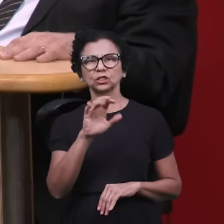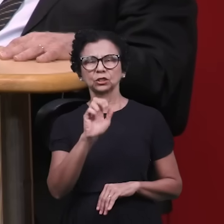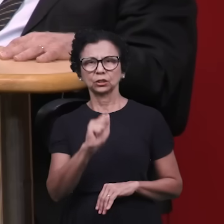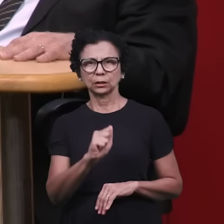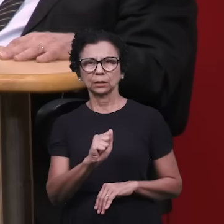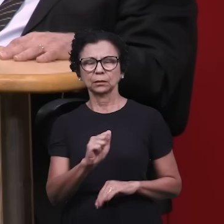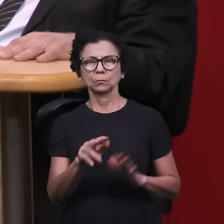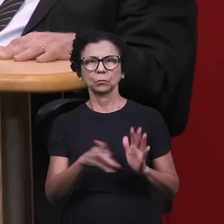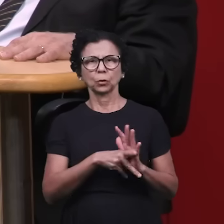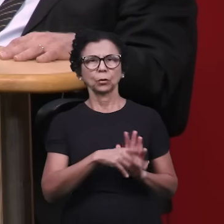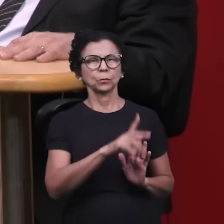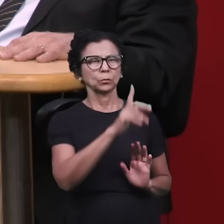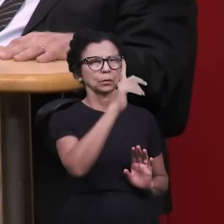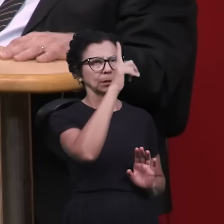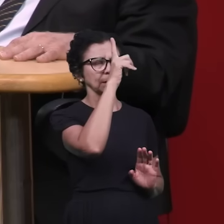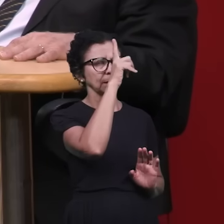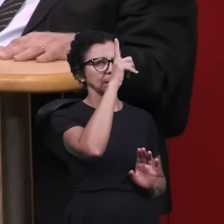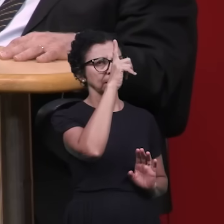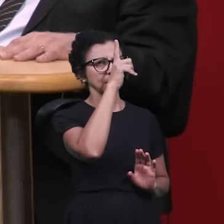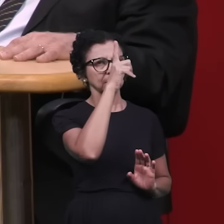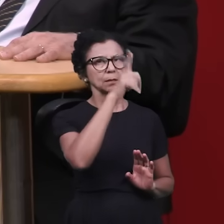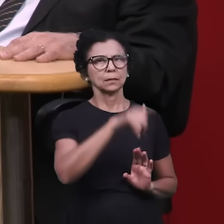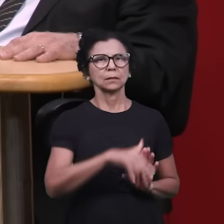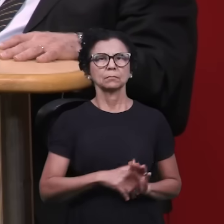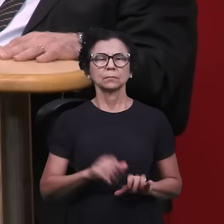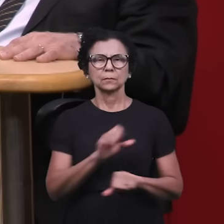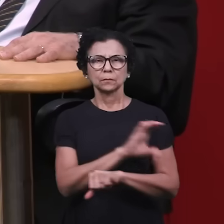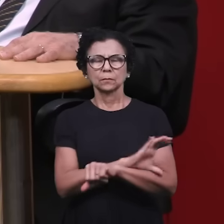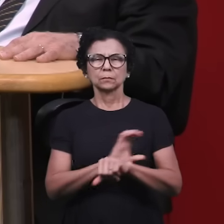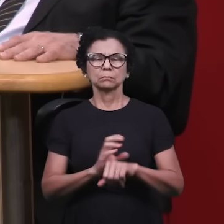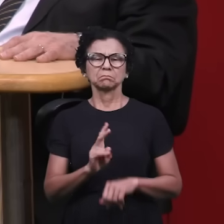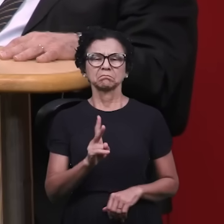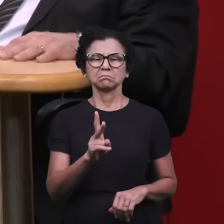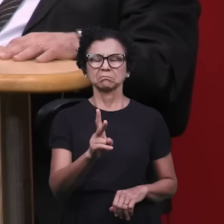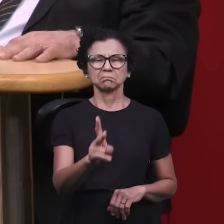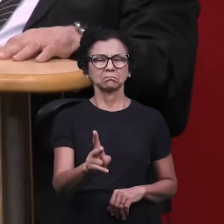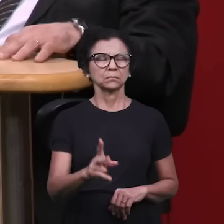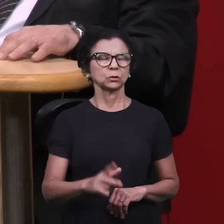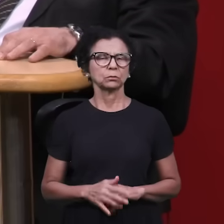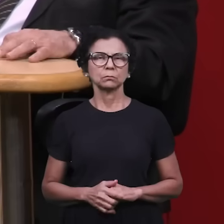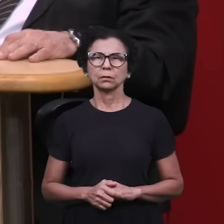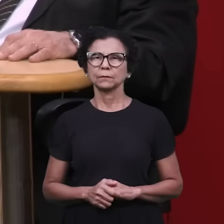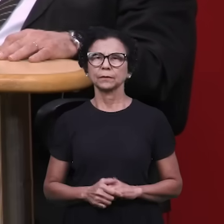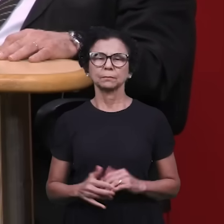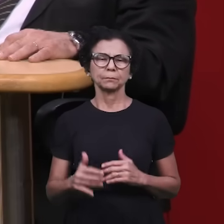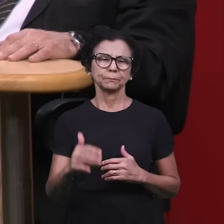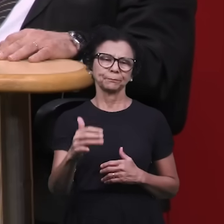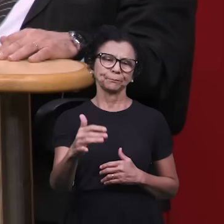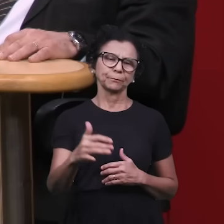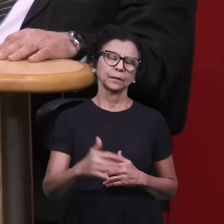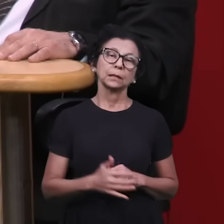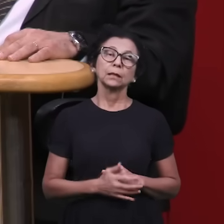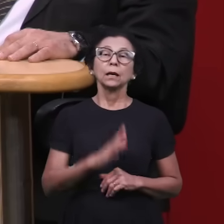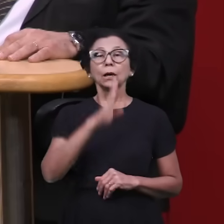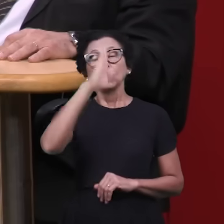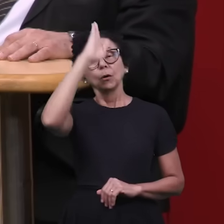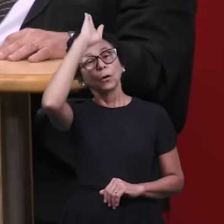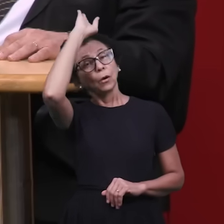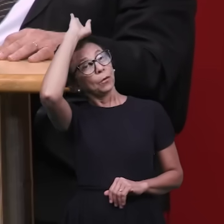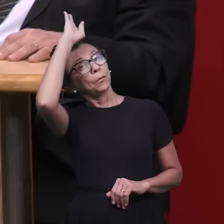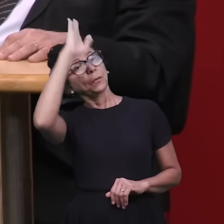Império Greco-Macedônico, aquela cultura permanecia, fazia parte né? E